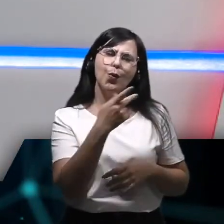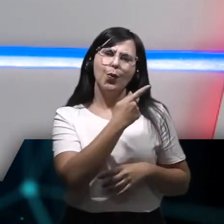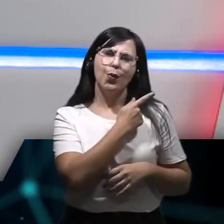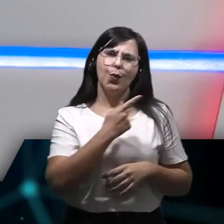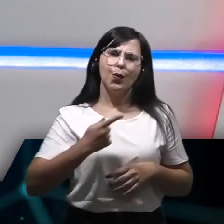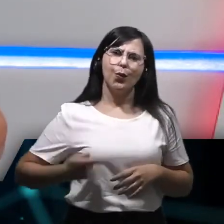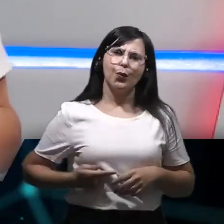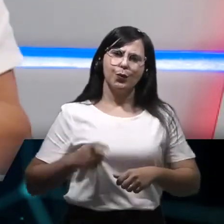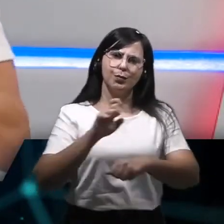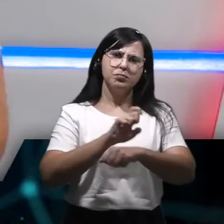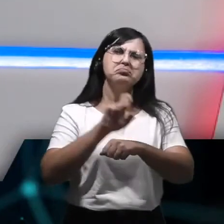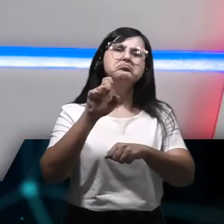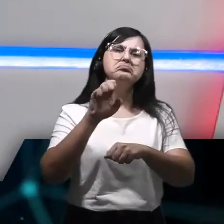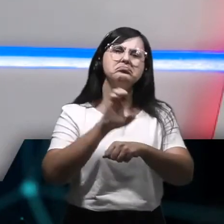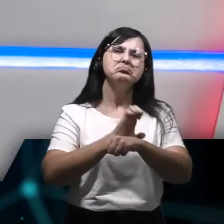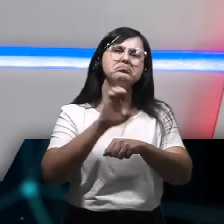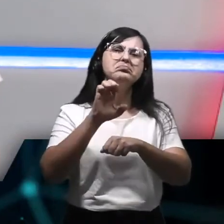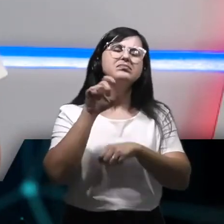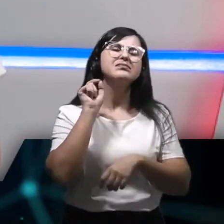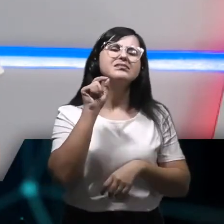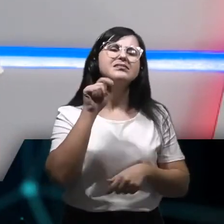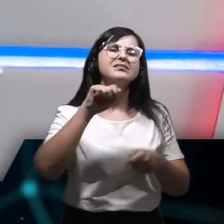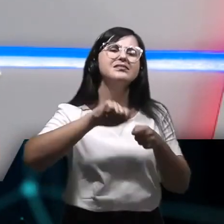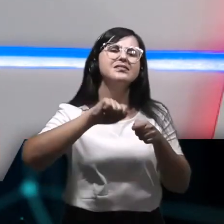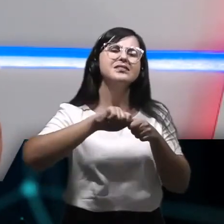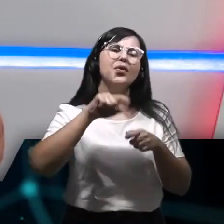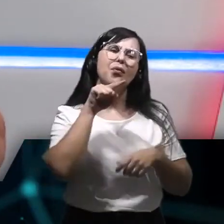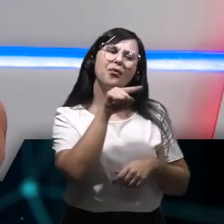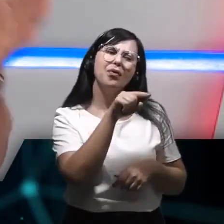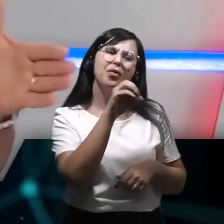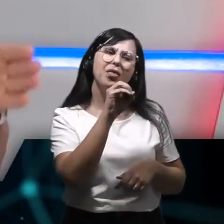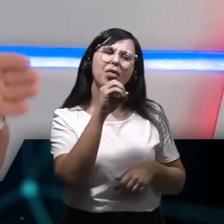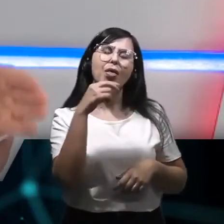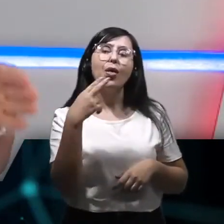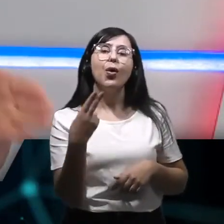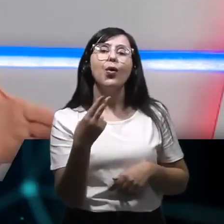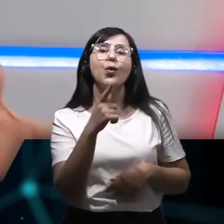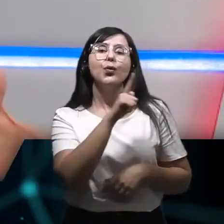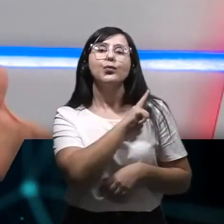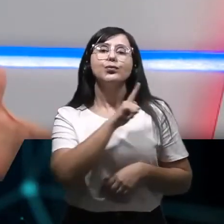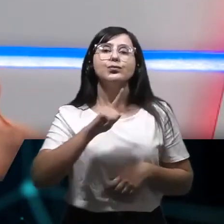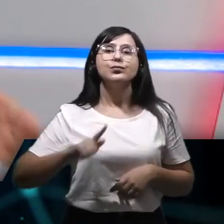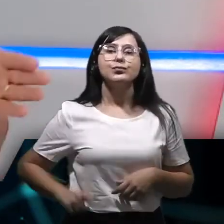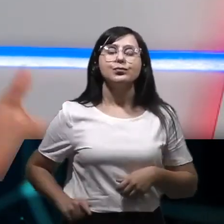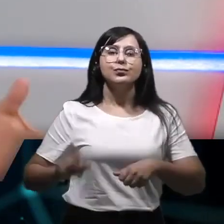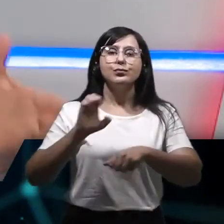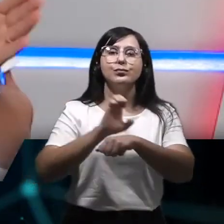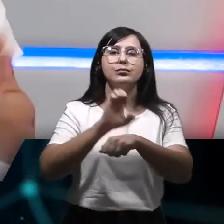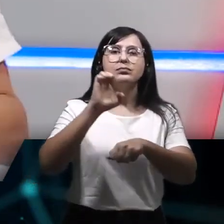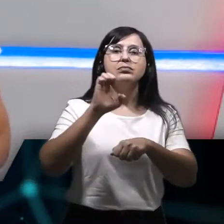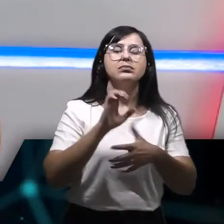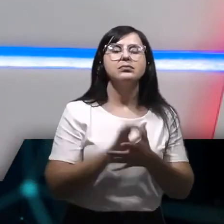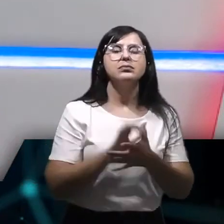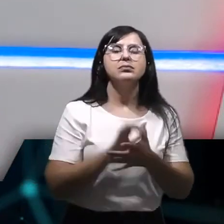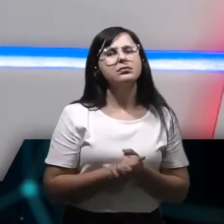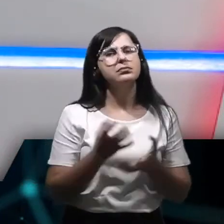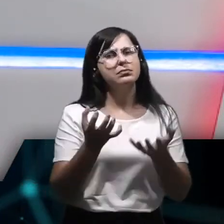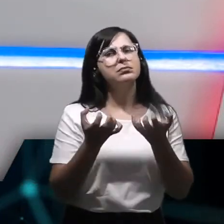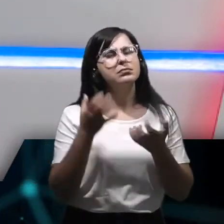apropria dessas obras do governo do estado. Eu quero saber do senhor, o que é que o senhor vai fazer? Se é o senhor